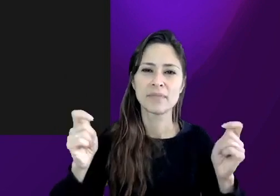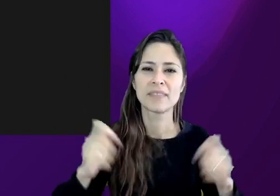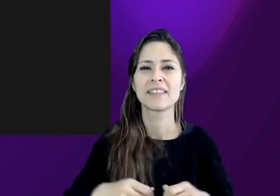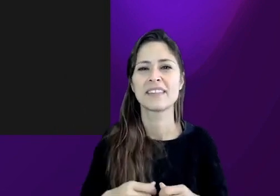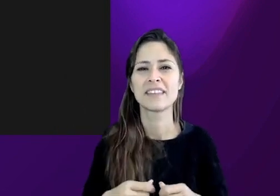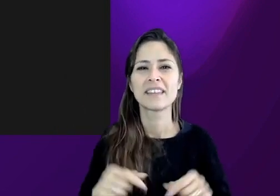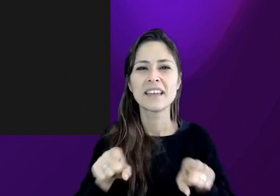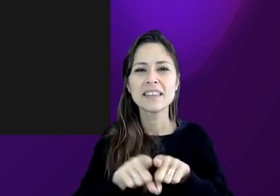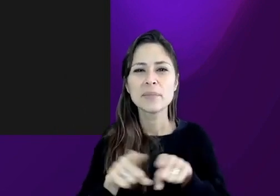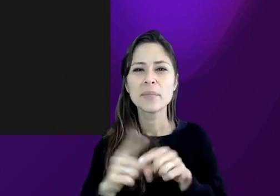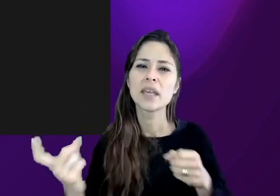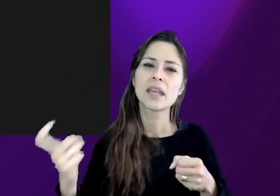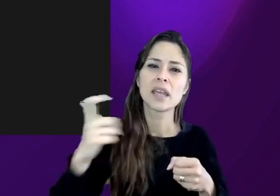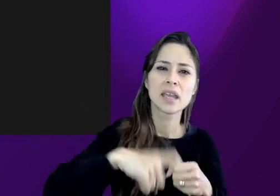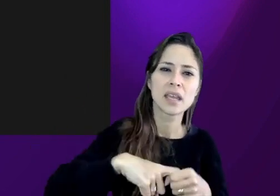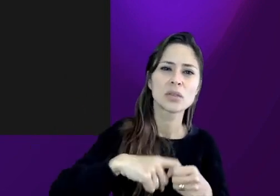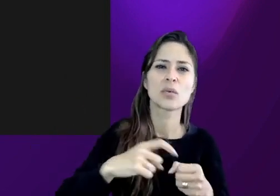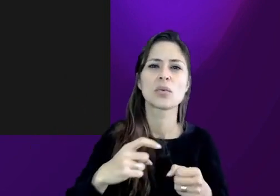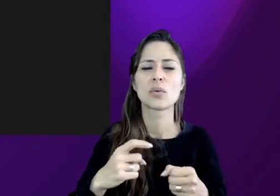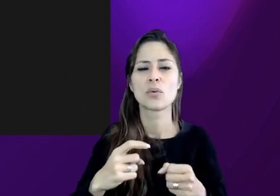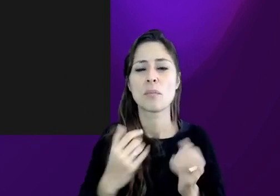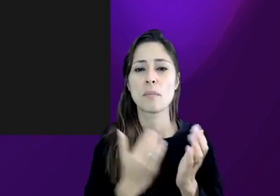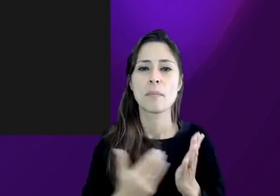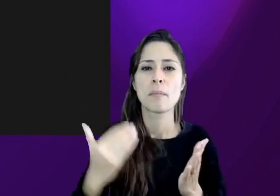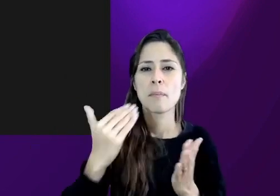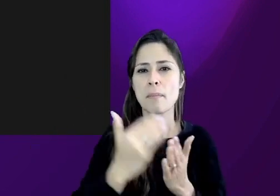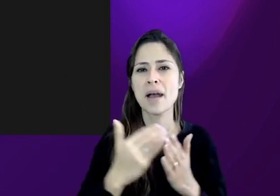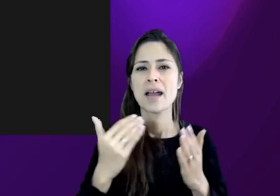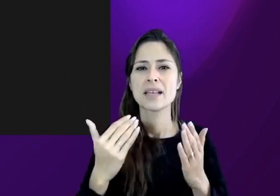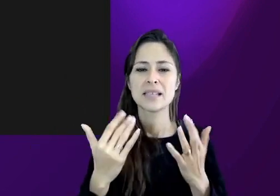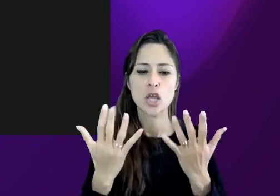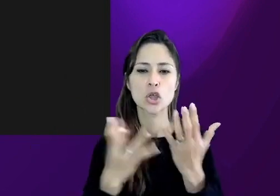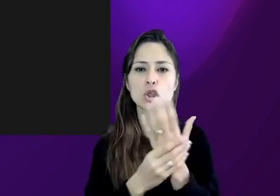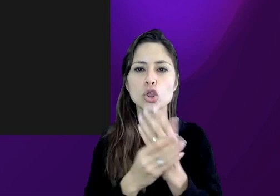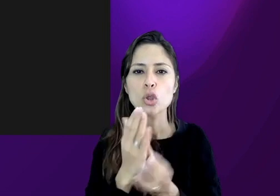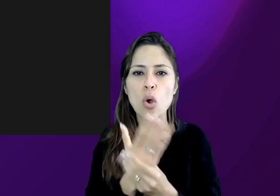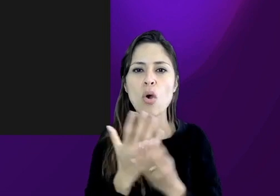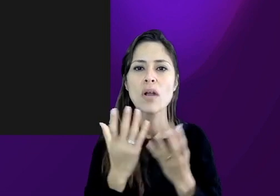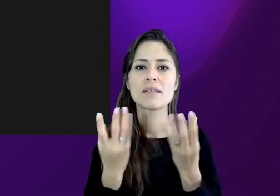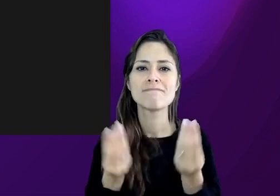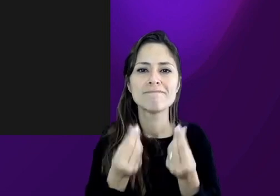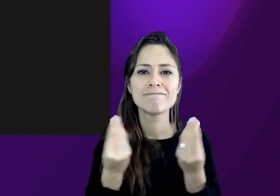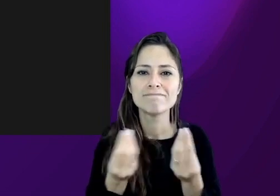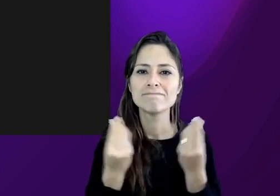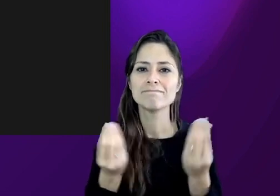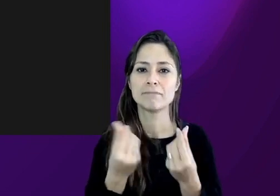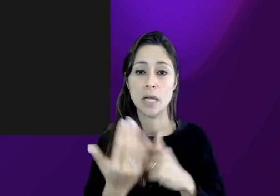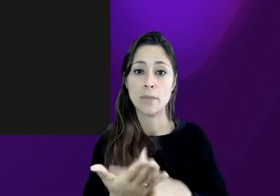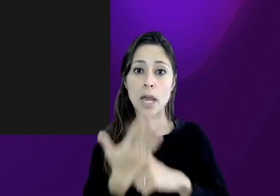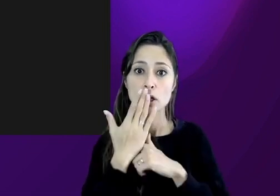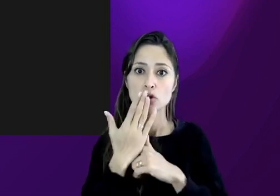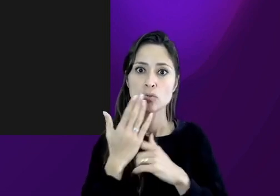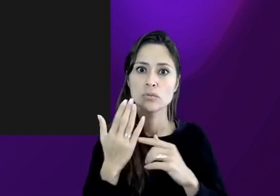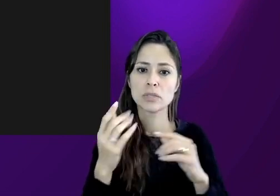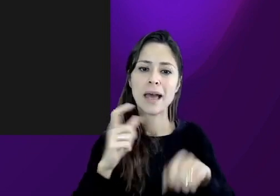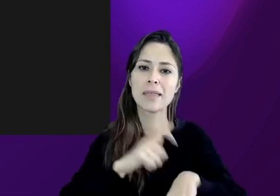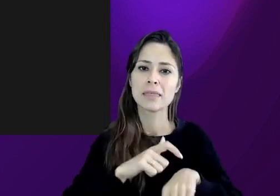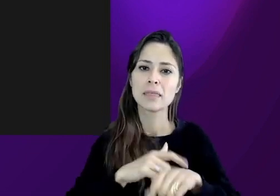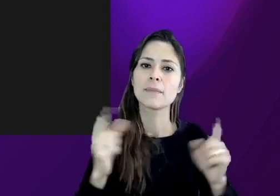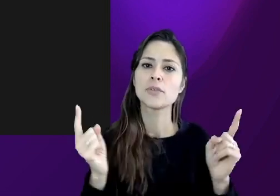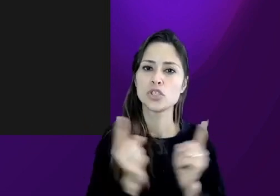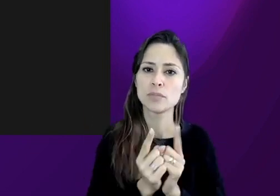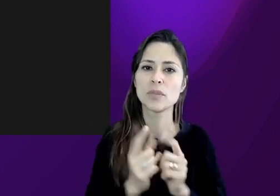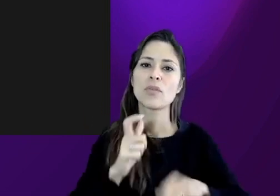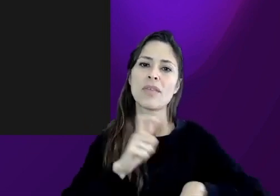um retorno mais de toque, até alguma sensibilidade que realmente vai encurtar o tempo